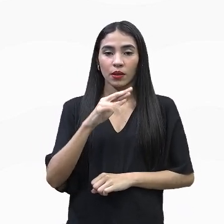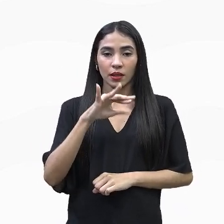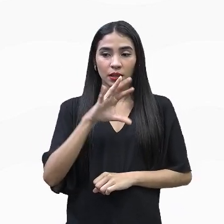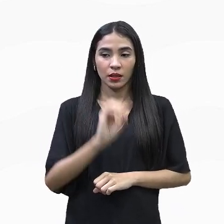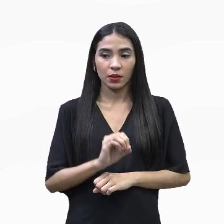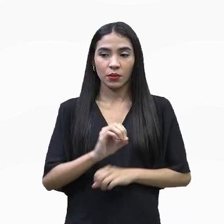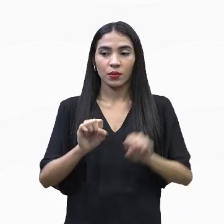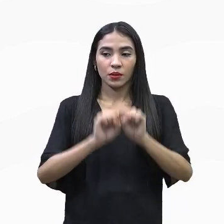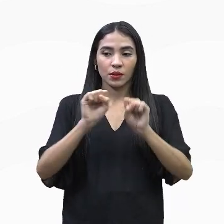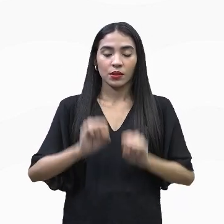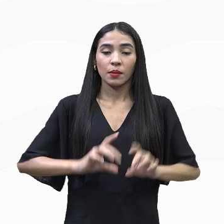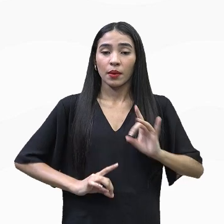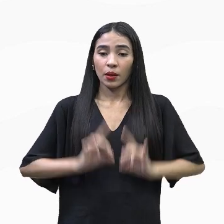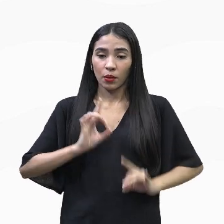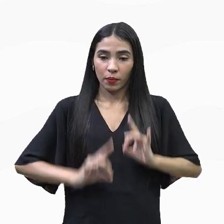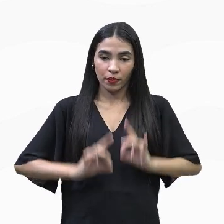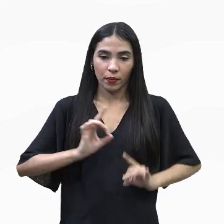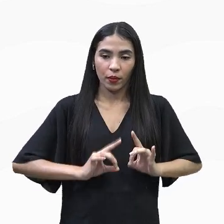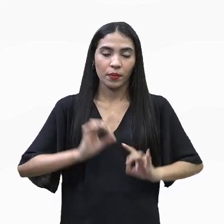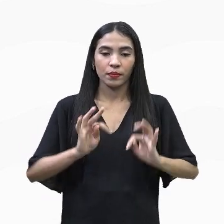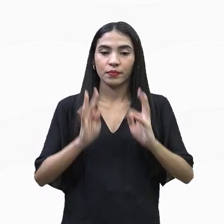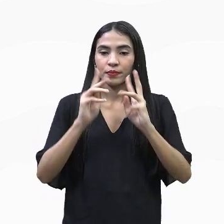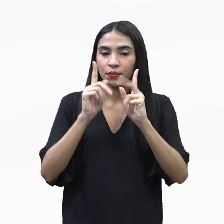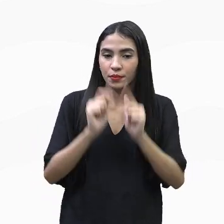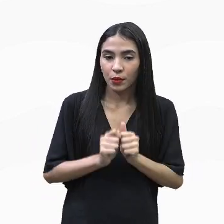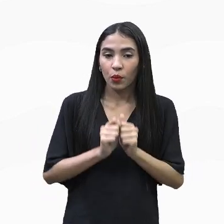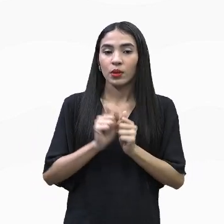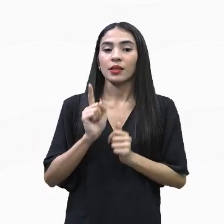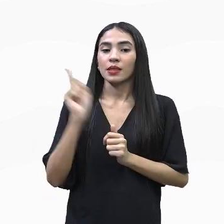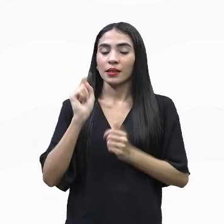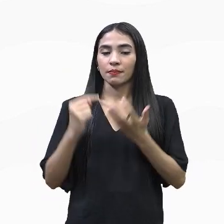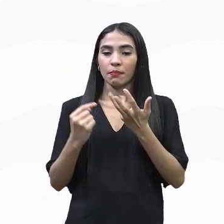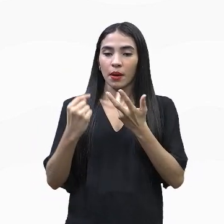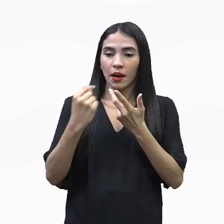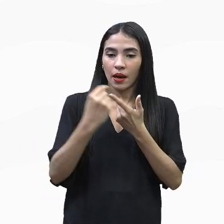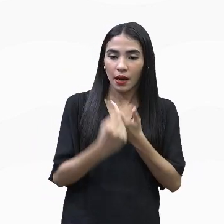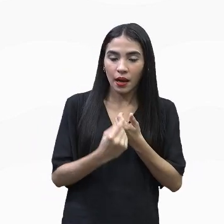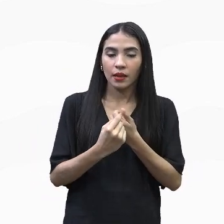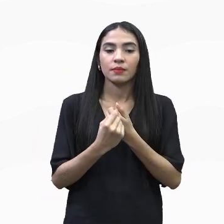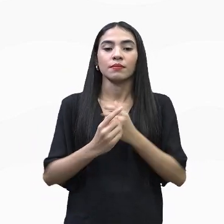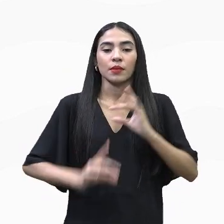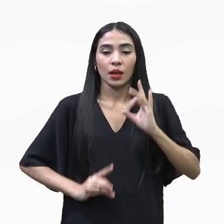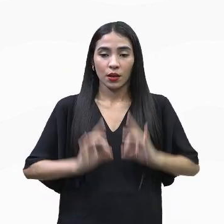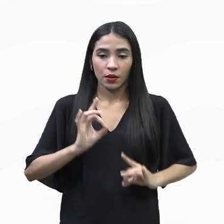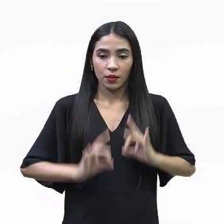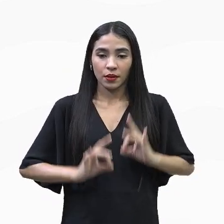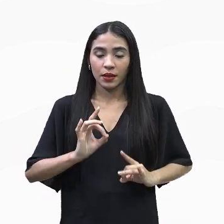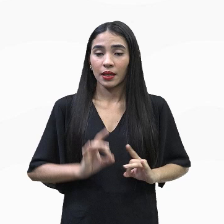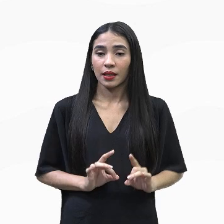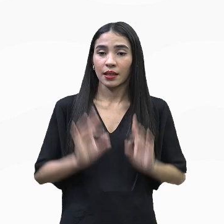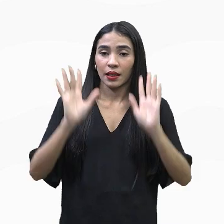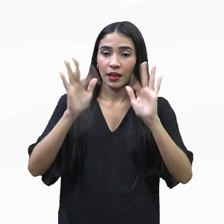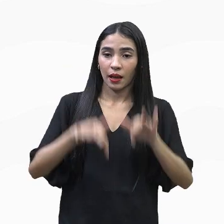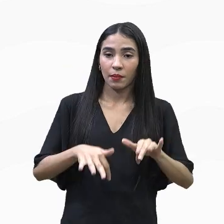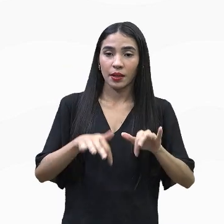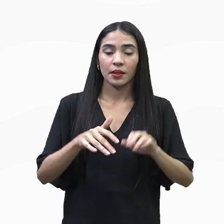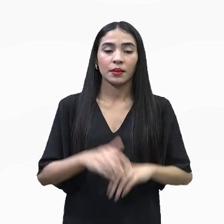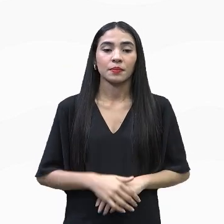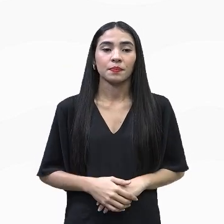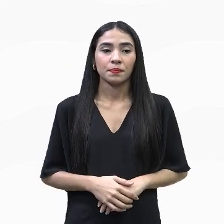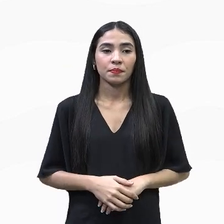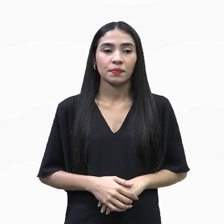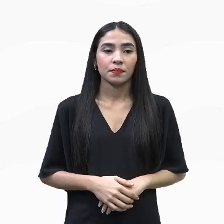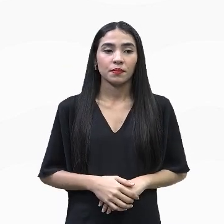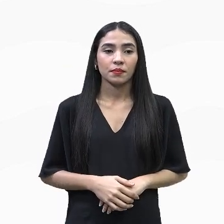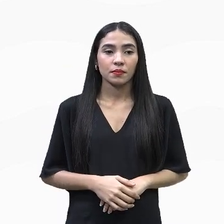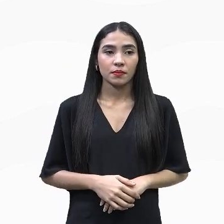ok? Todas elas fazem parte do sistema endócrino, que ele termina, esse sistema endócrino,